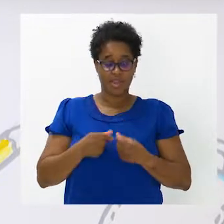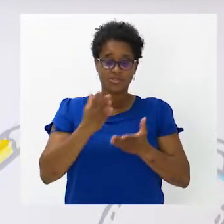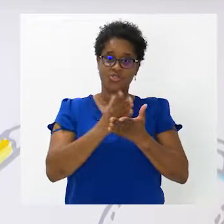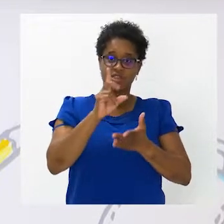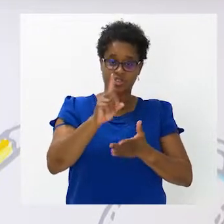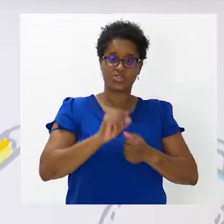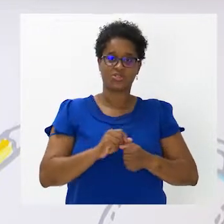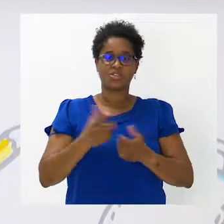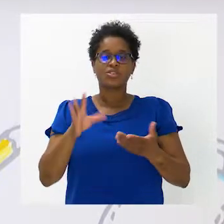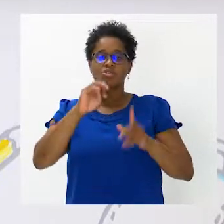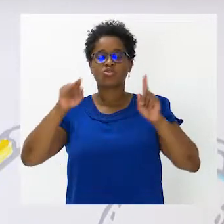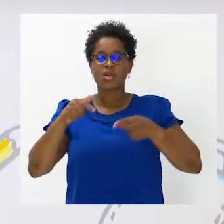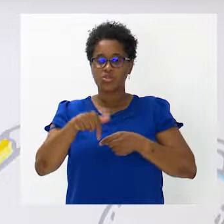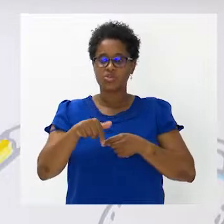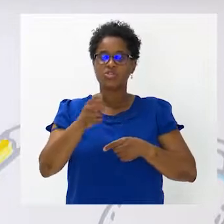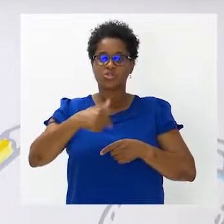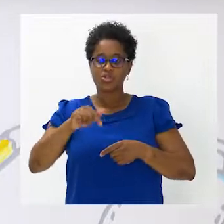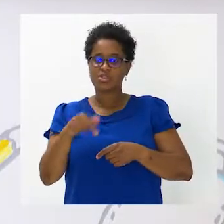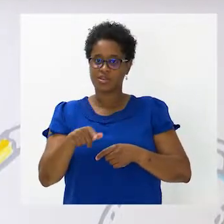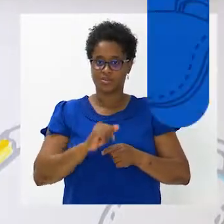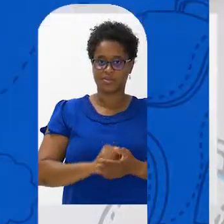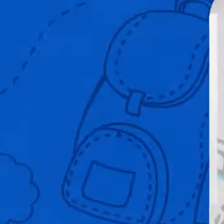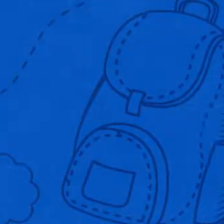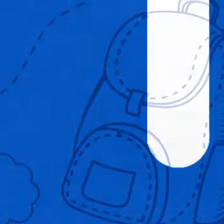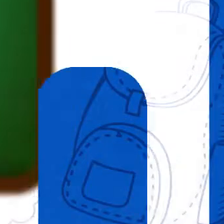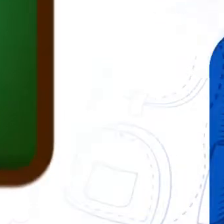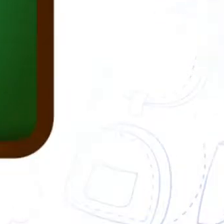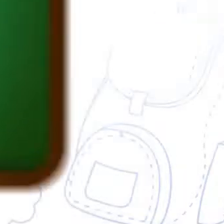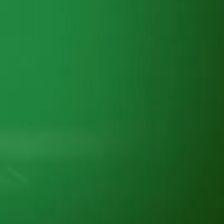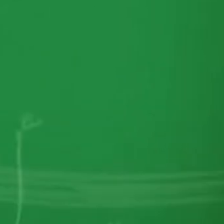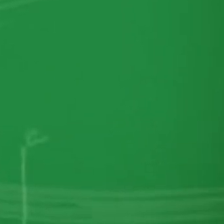do 6º ano. E como sumário de hoje, nós temos